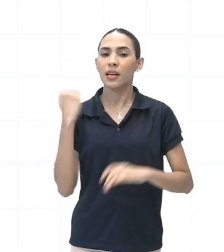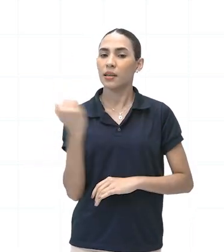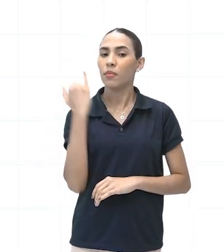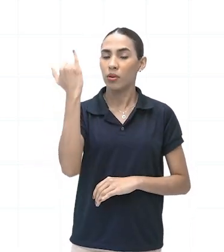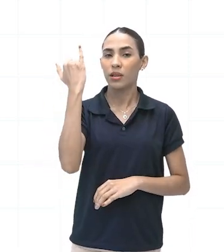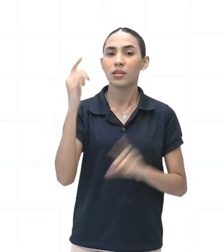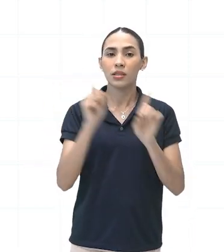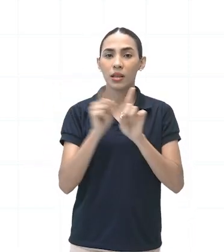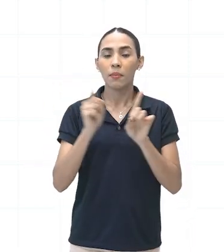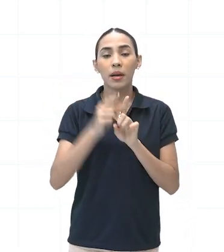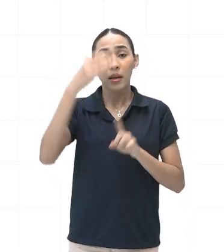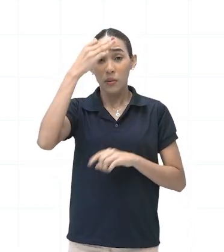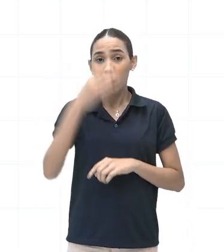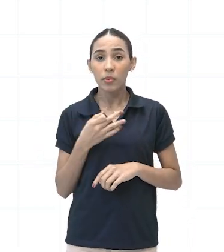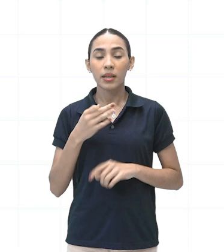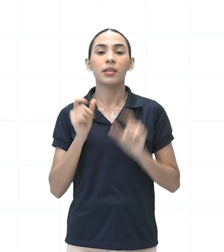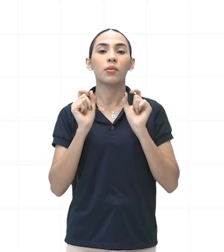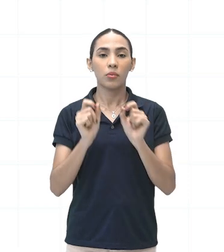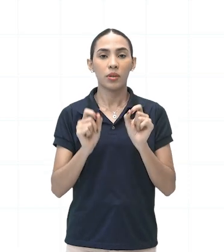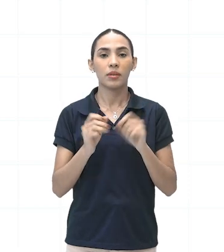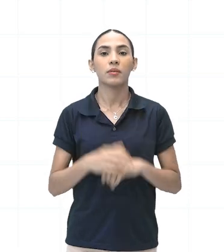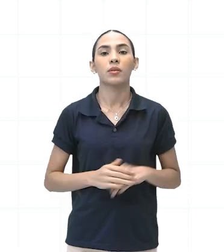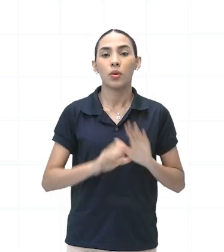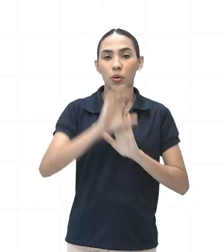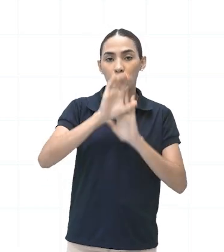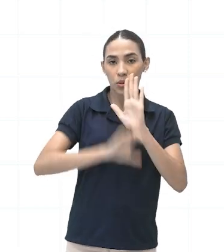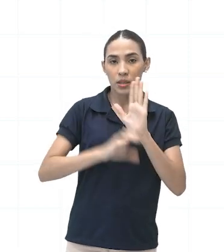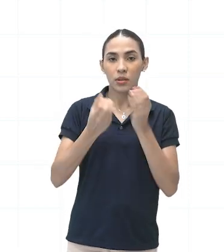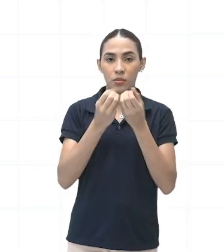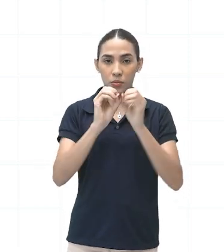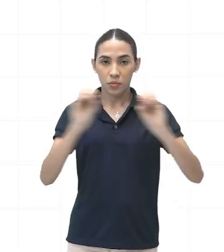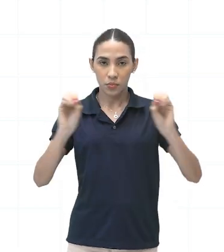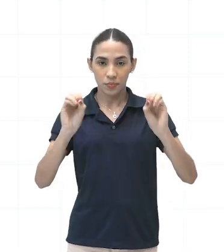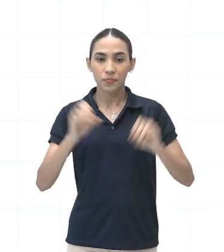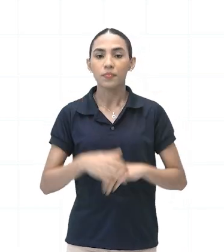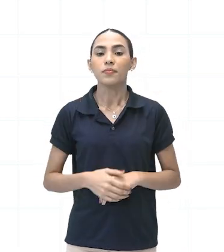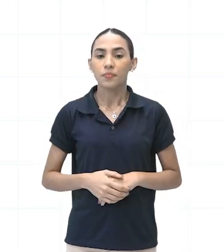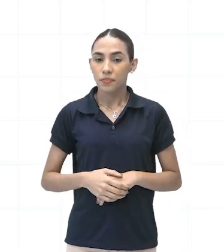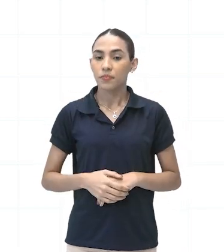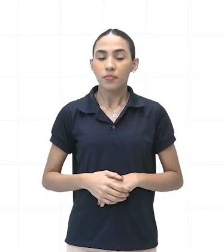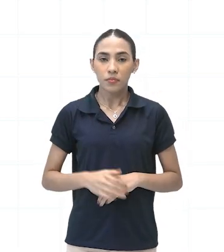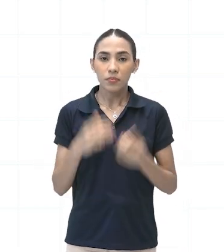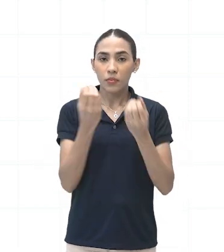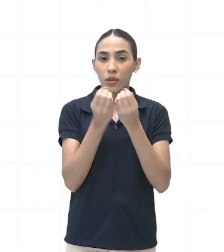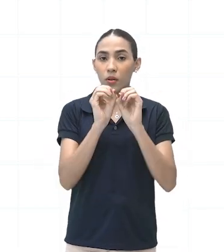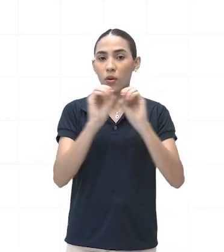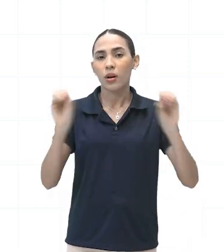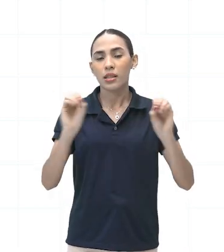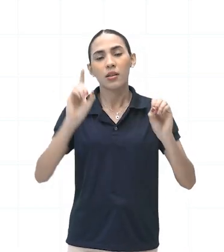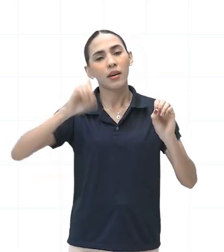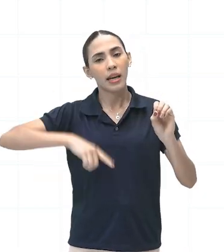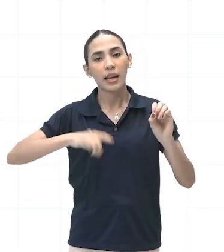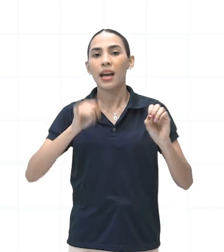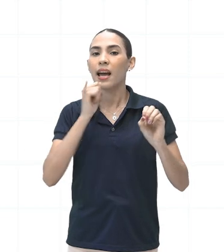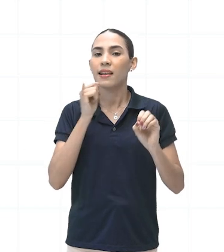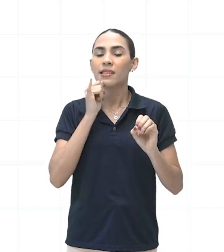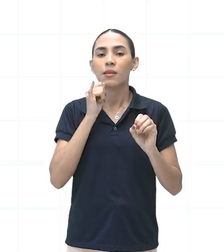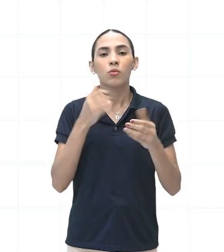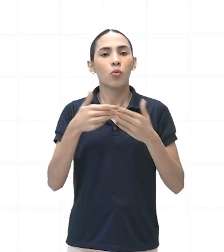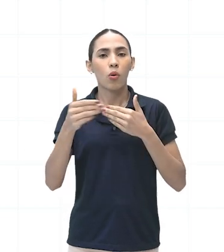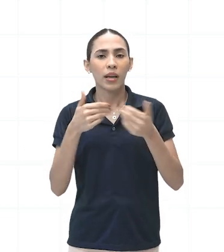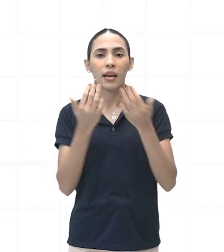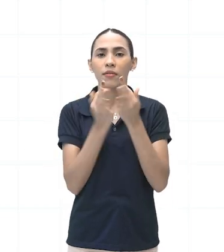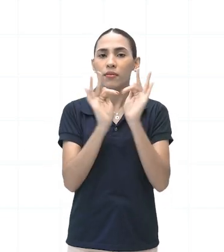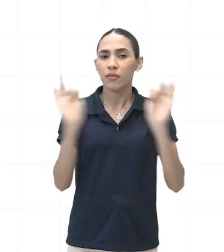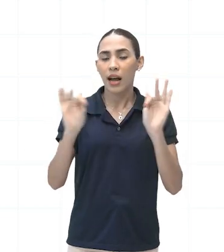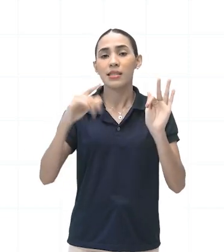importante aqui que a gente compreenda é exatamente o conceito de oração. A oração é qualquer enunciado